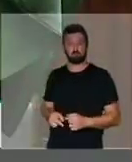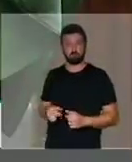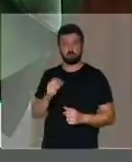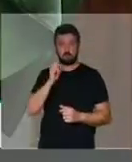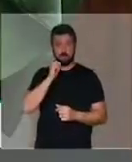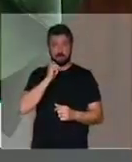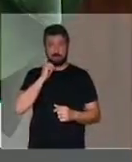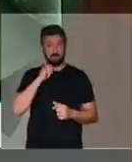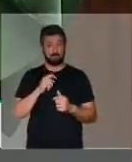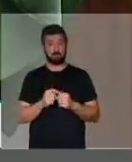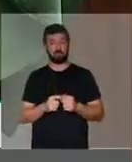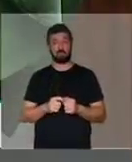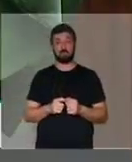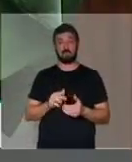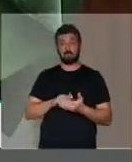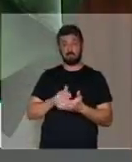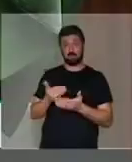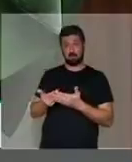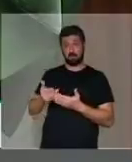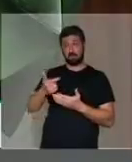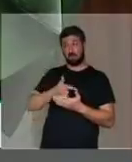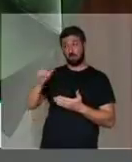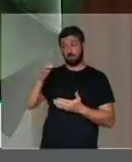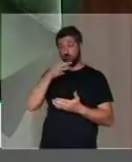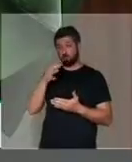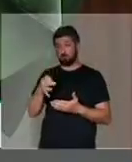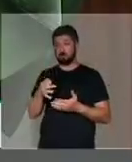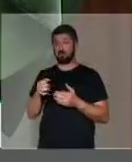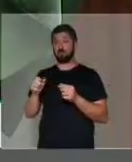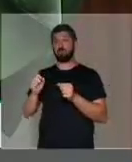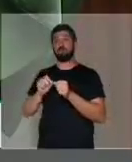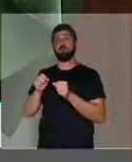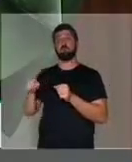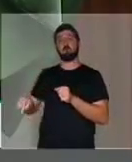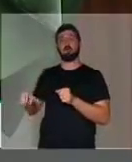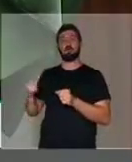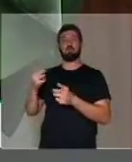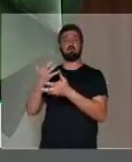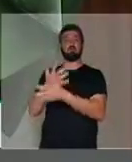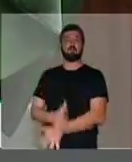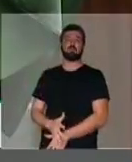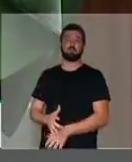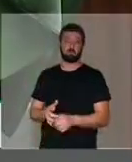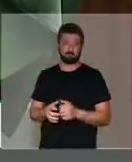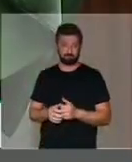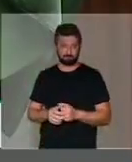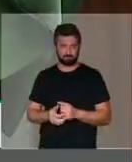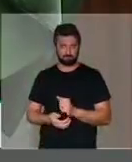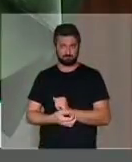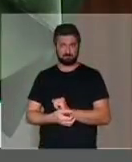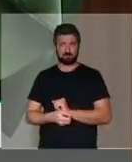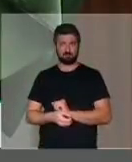interventivos. A adoção de interpretação diversa tornaria a medida inócua